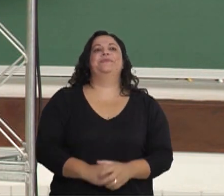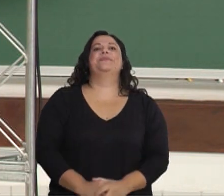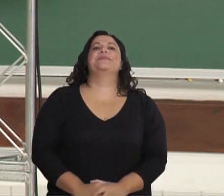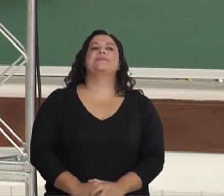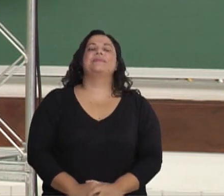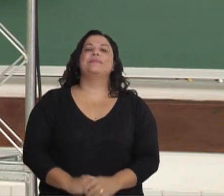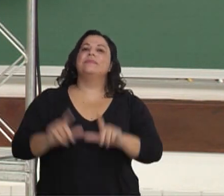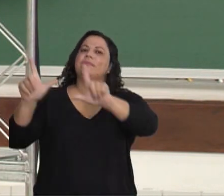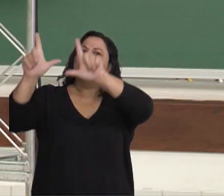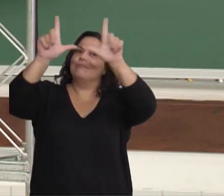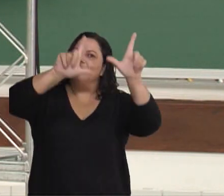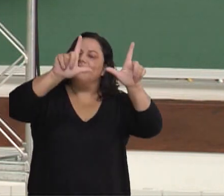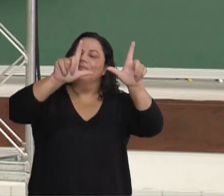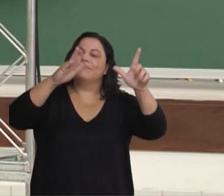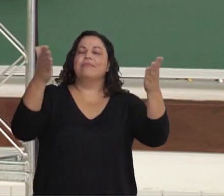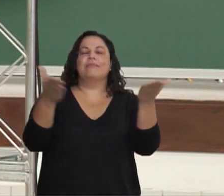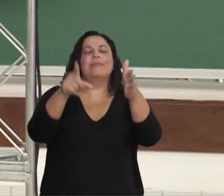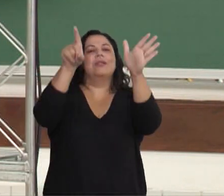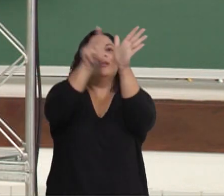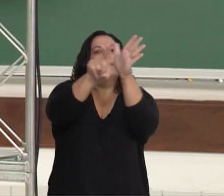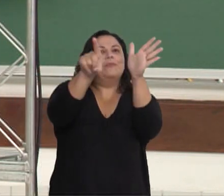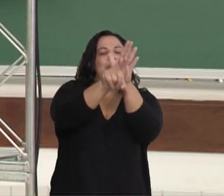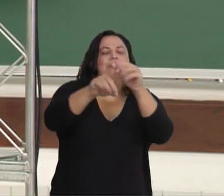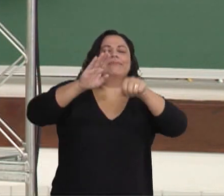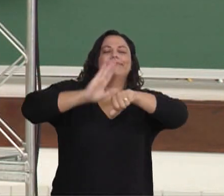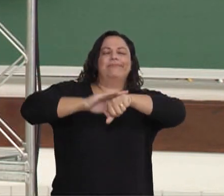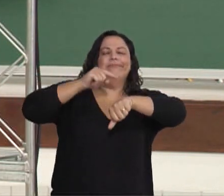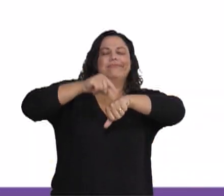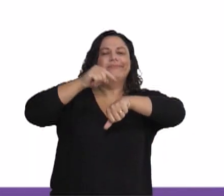mais um quiz para vocês ali. Então, dá mais um tempinho para vocês